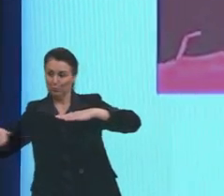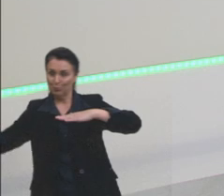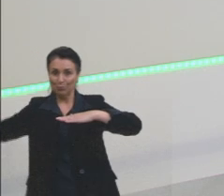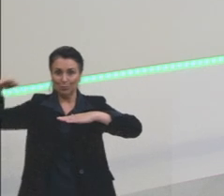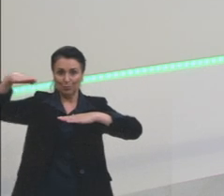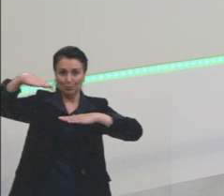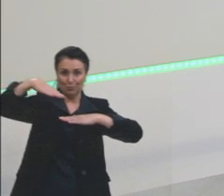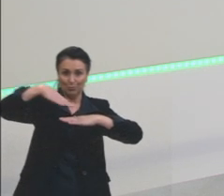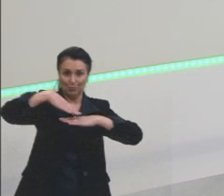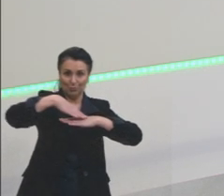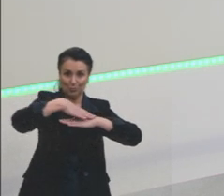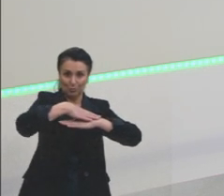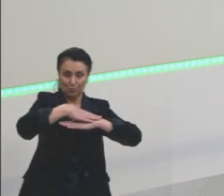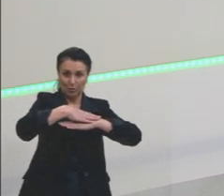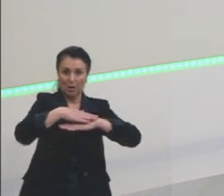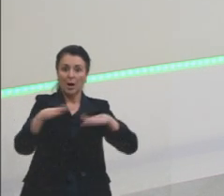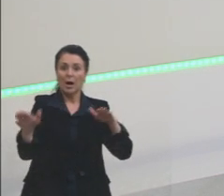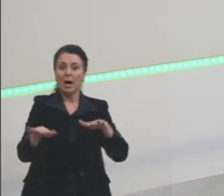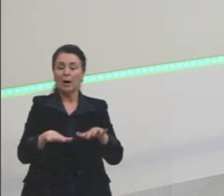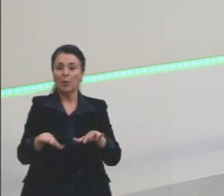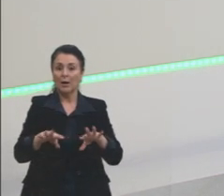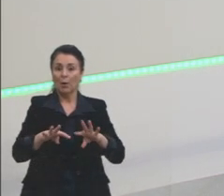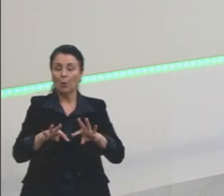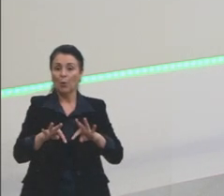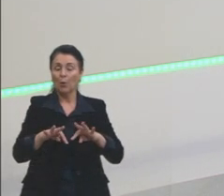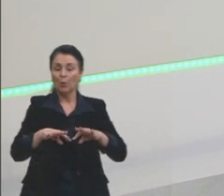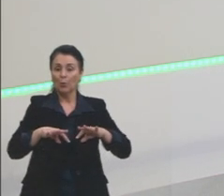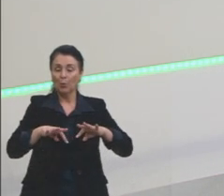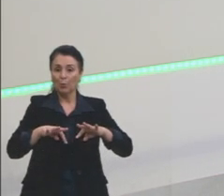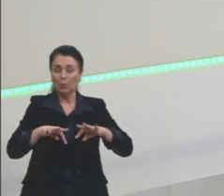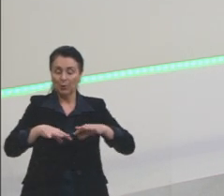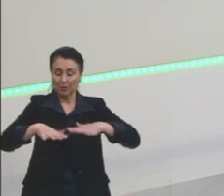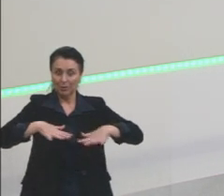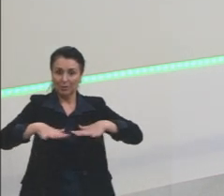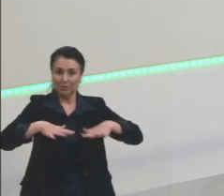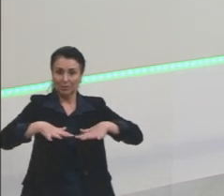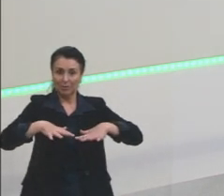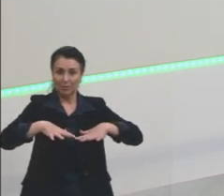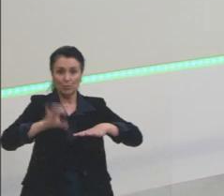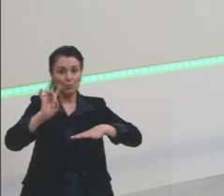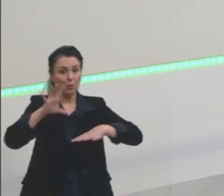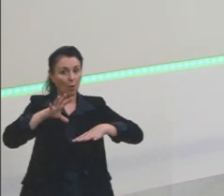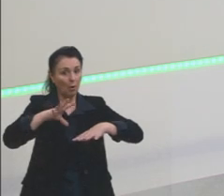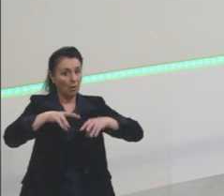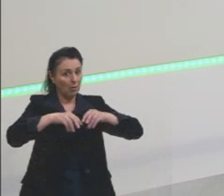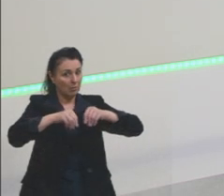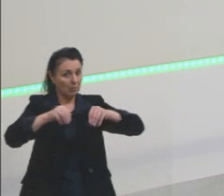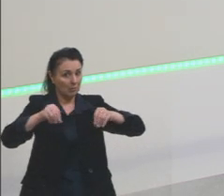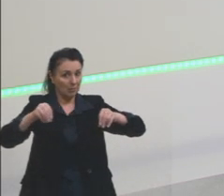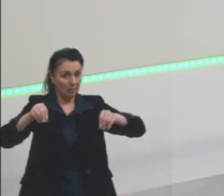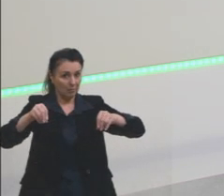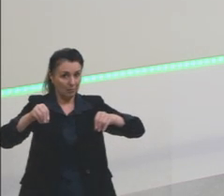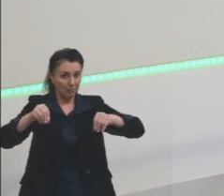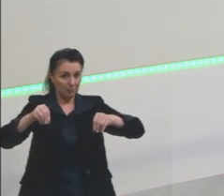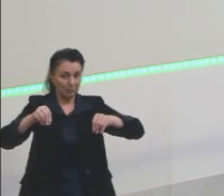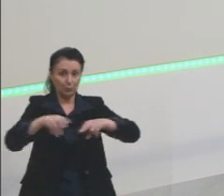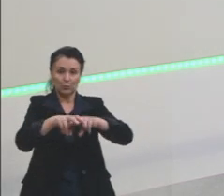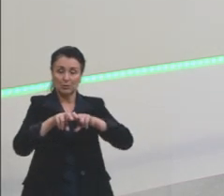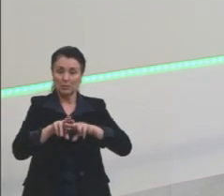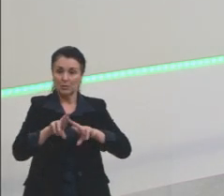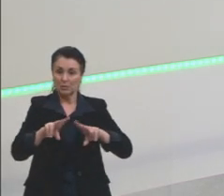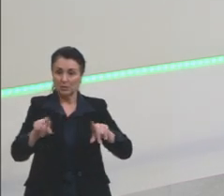ou o terremoto ele é só na e na terra tá a gurizada E aí nós temos uma diferença aí